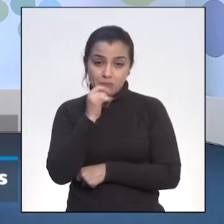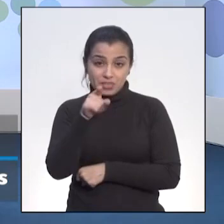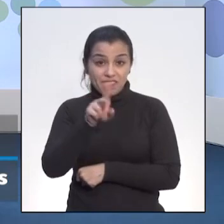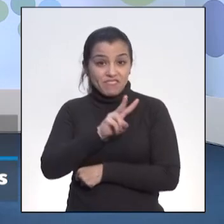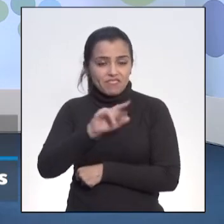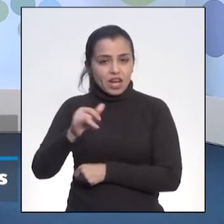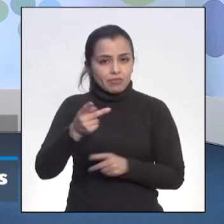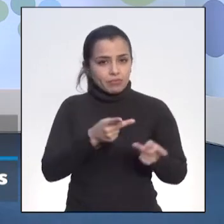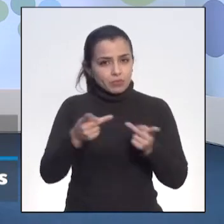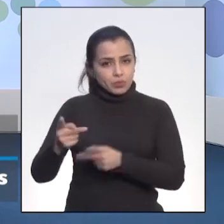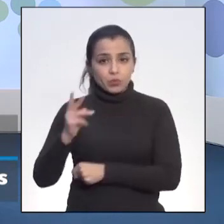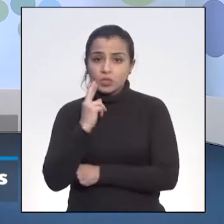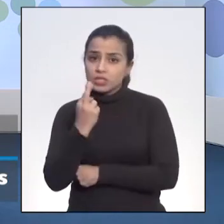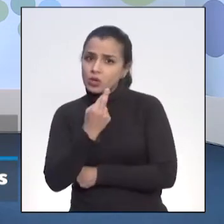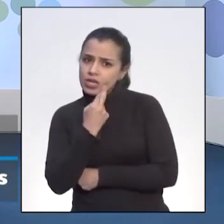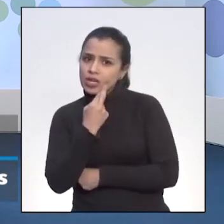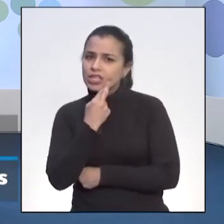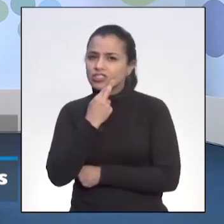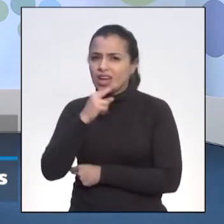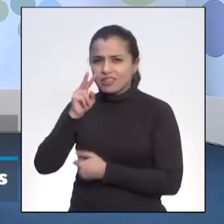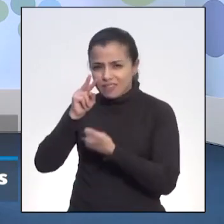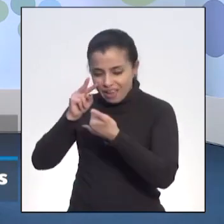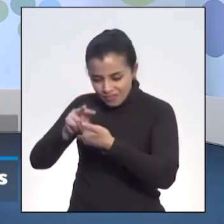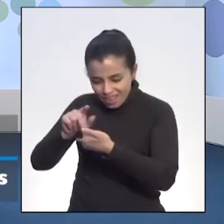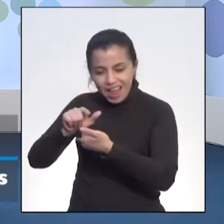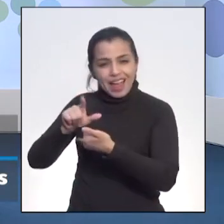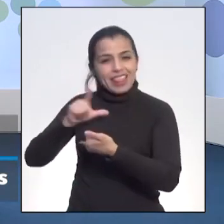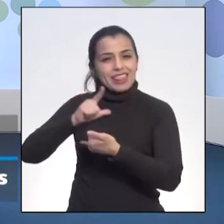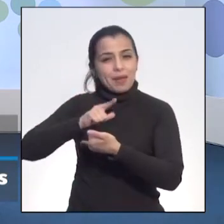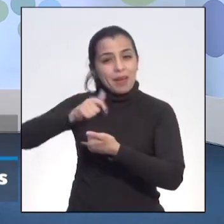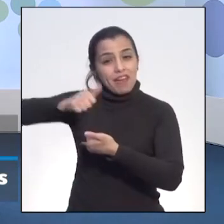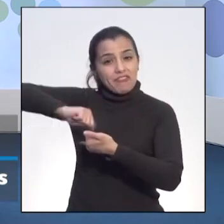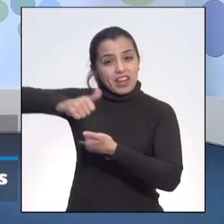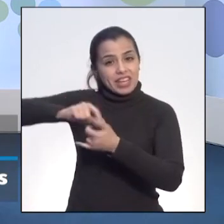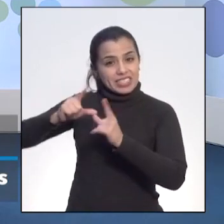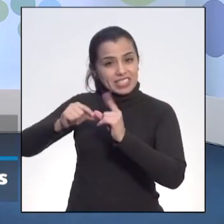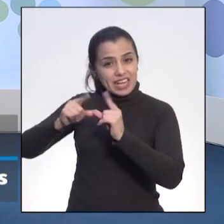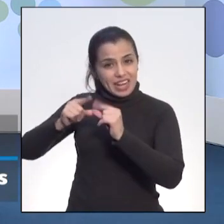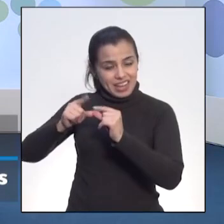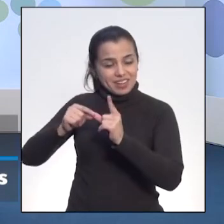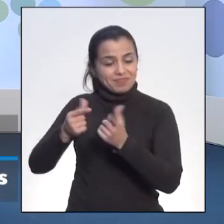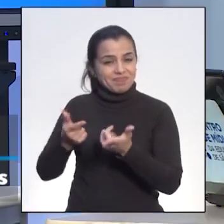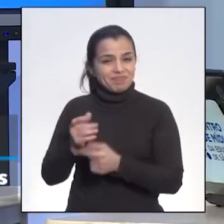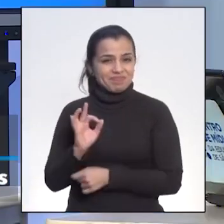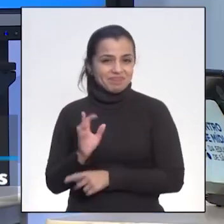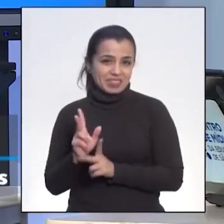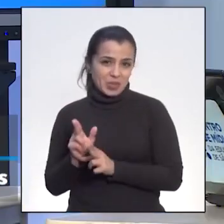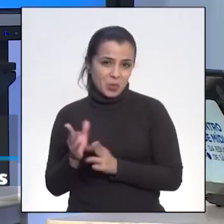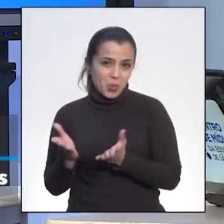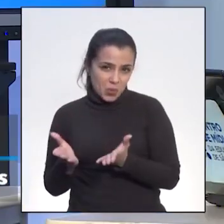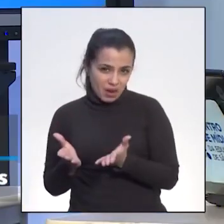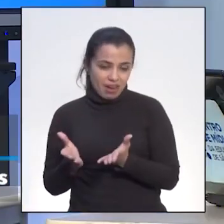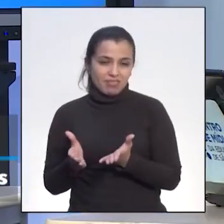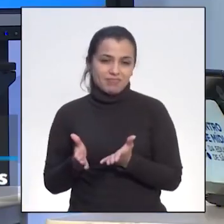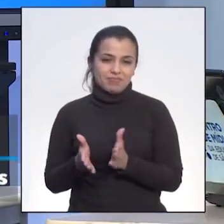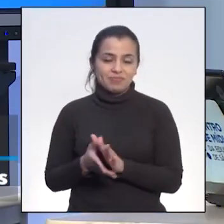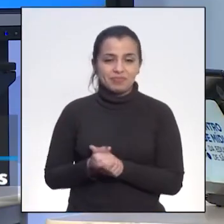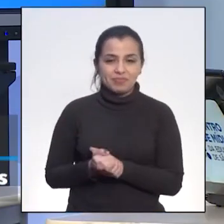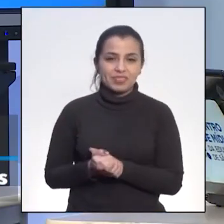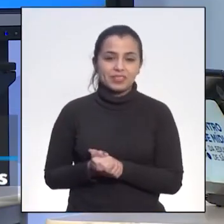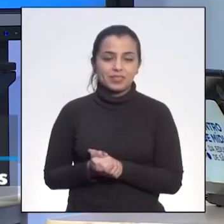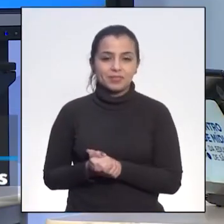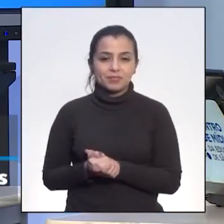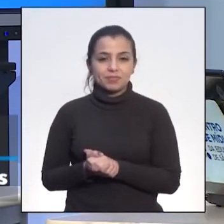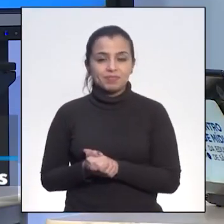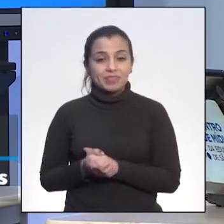aí depois perguntam lá no seu celular o que você achou, né? Avalie, né? A resenha é muito mais do que aqueles estrelinhas que você coloca